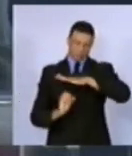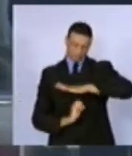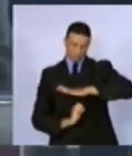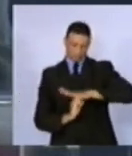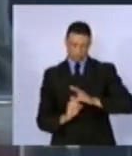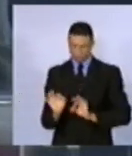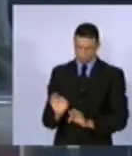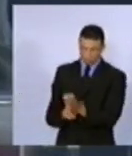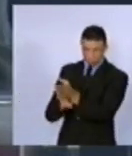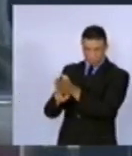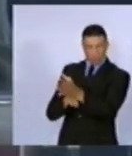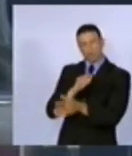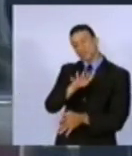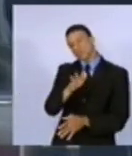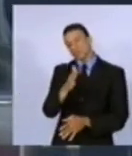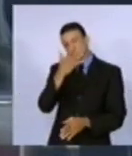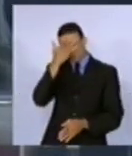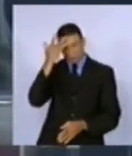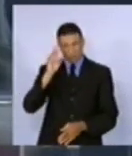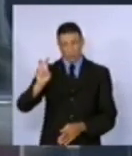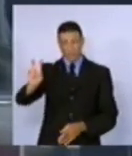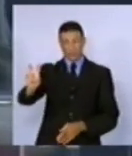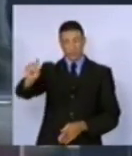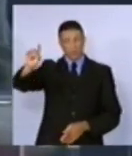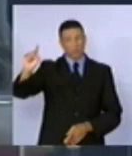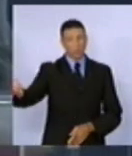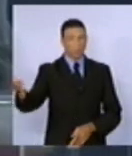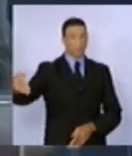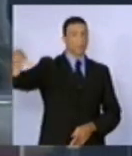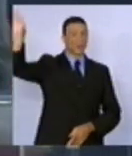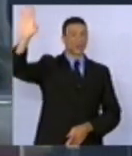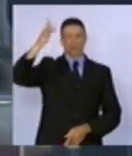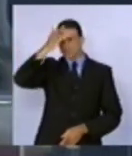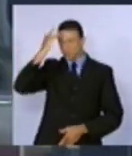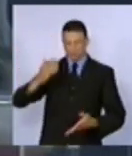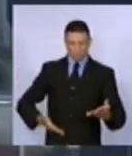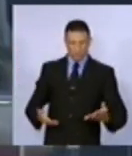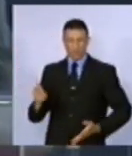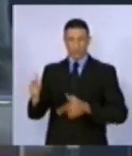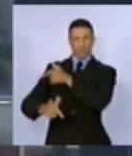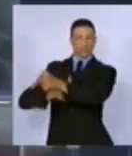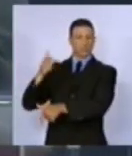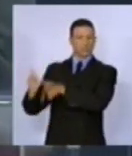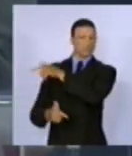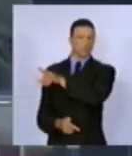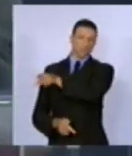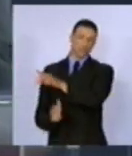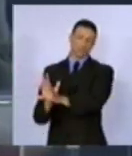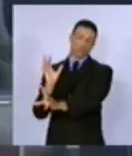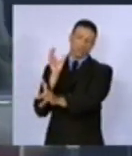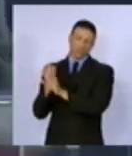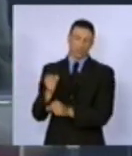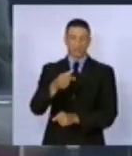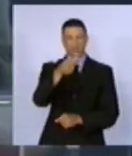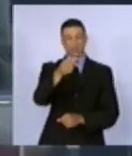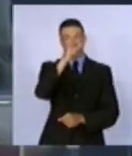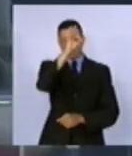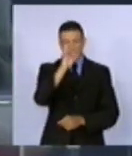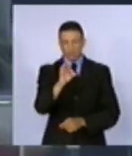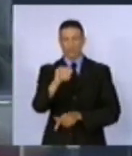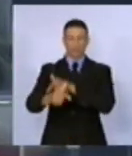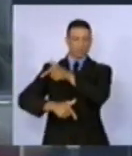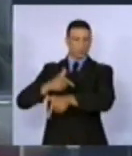cinco mil seiscentos e cinquenta pessoas o que corresponde o que corresponde a 7,25 por cento contingente de